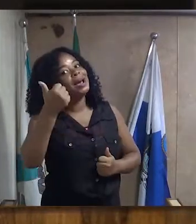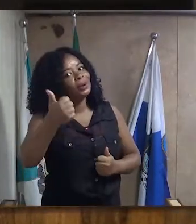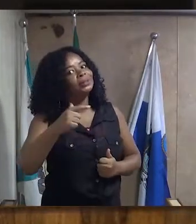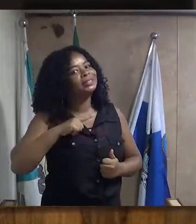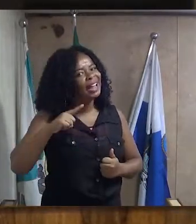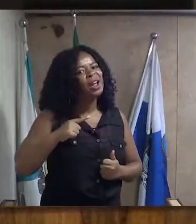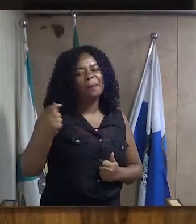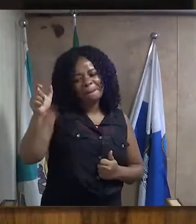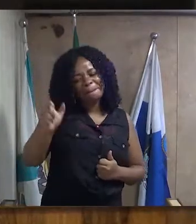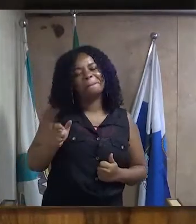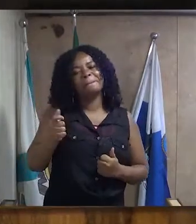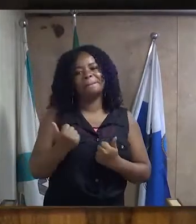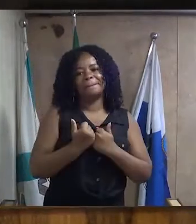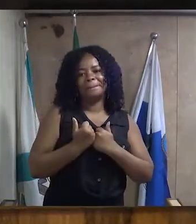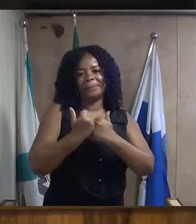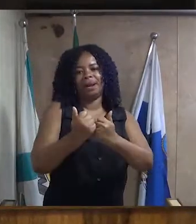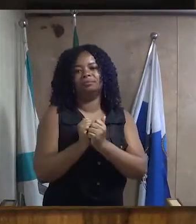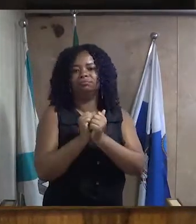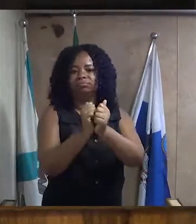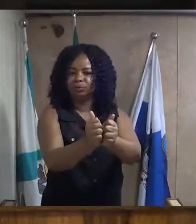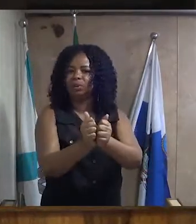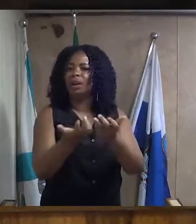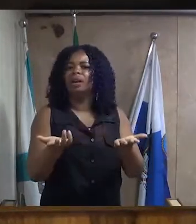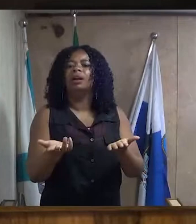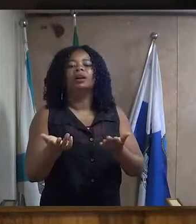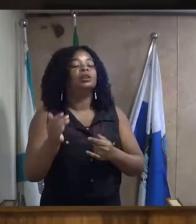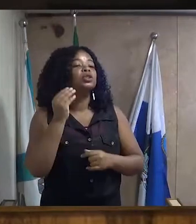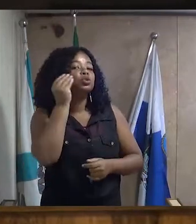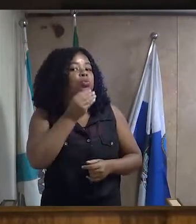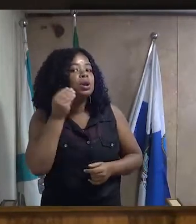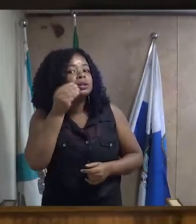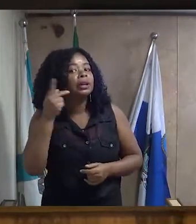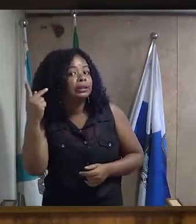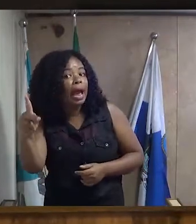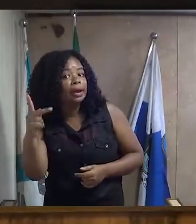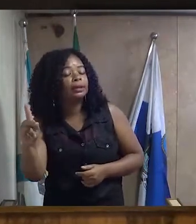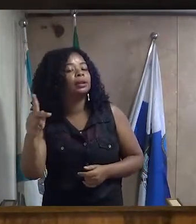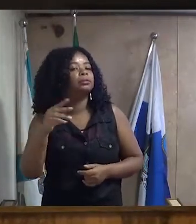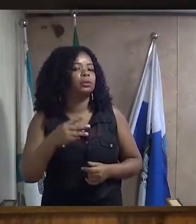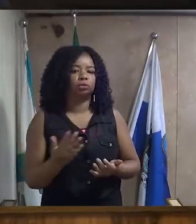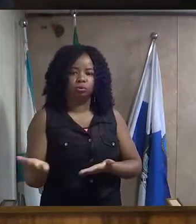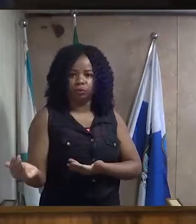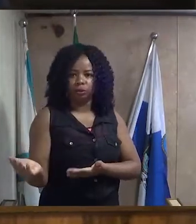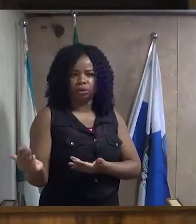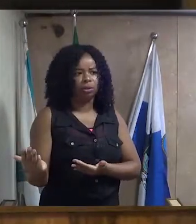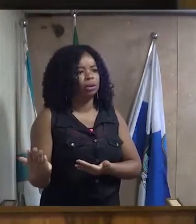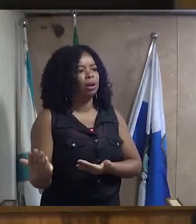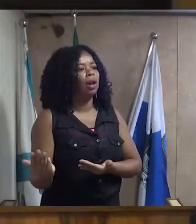Pois com a experiência dele e a minha juventude, eu tenho muito para contribuir com essa cidade.